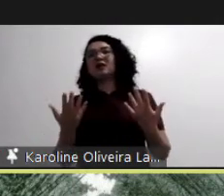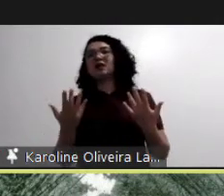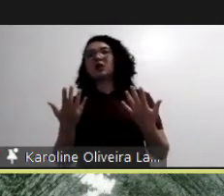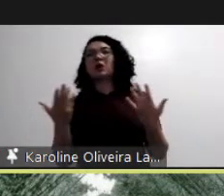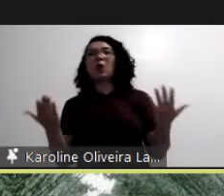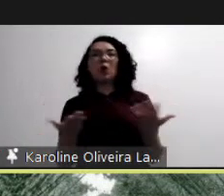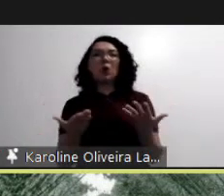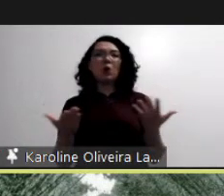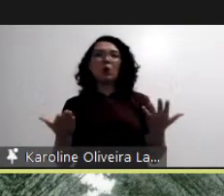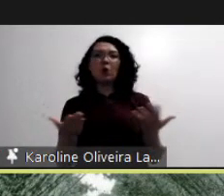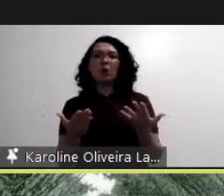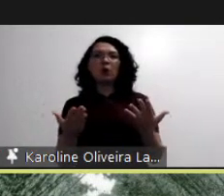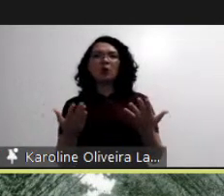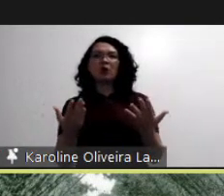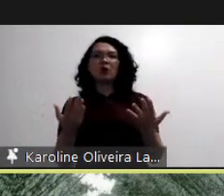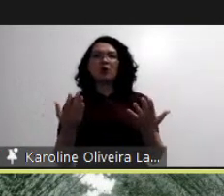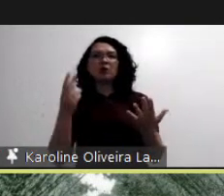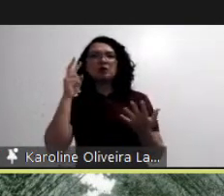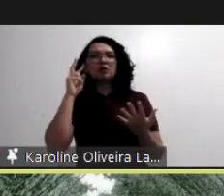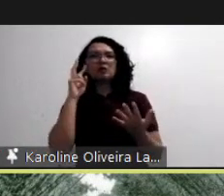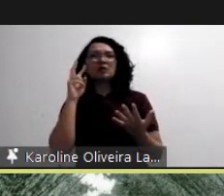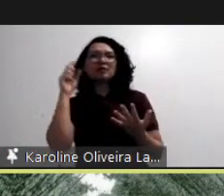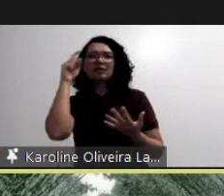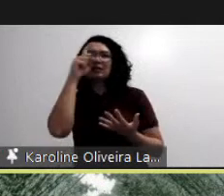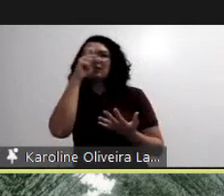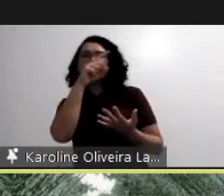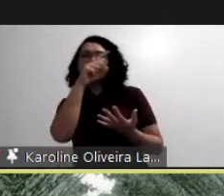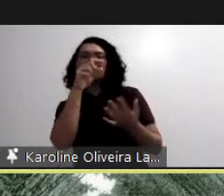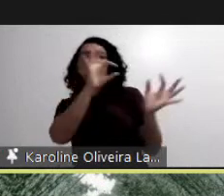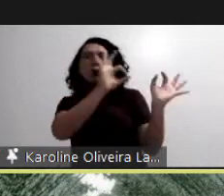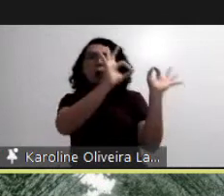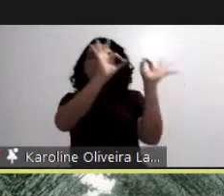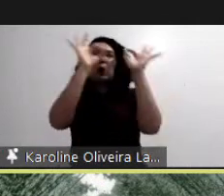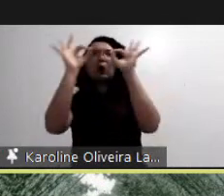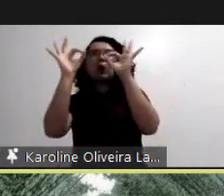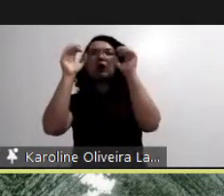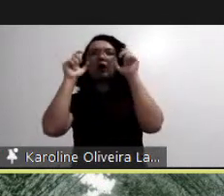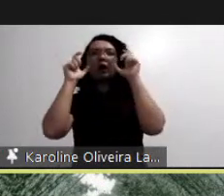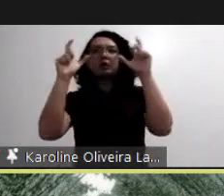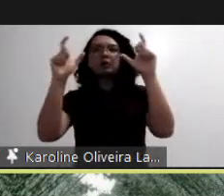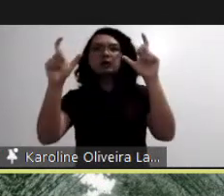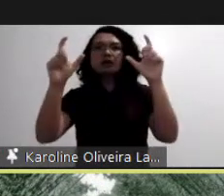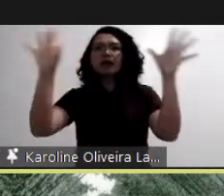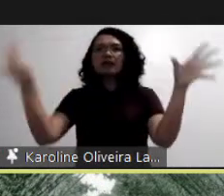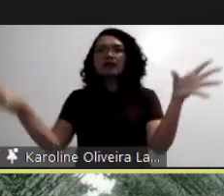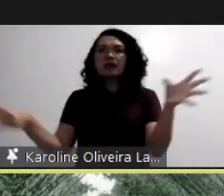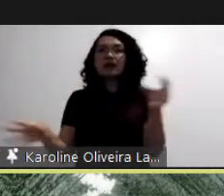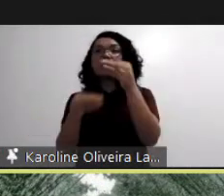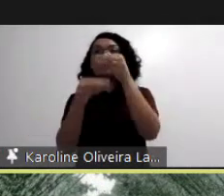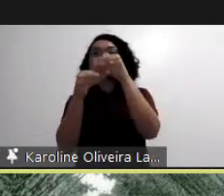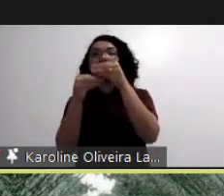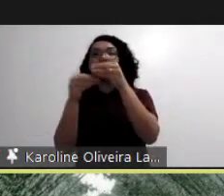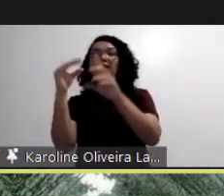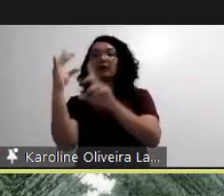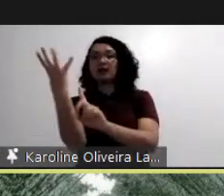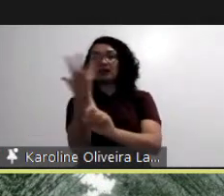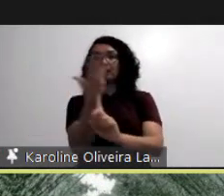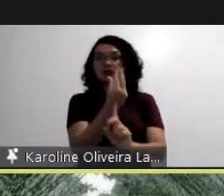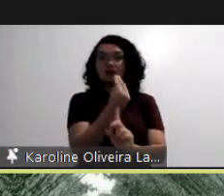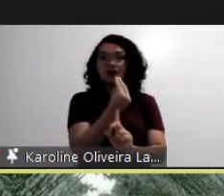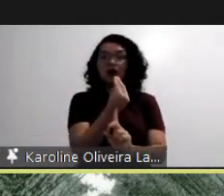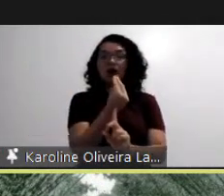de azulejo do Portinari, essa escala do pórtico, o